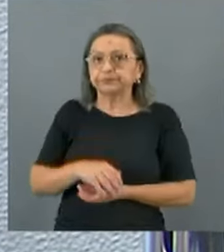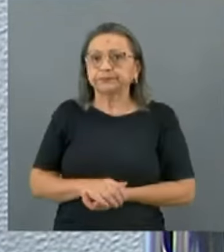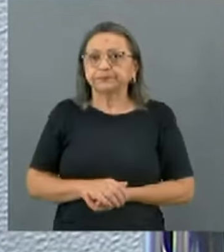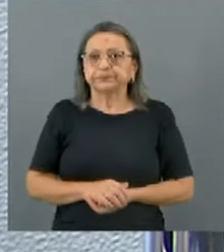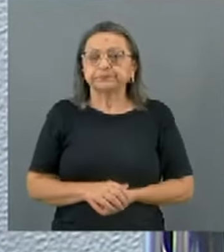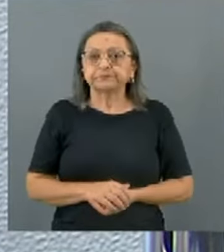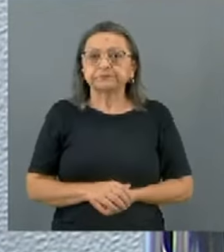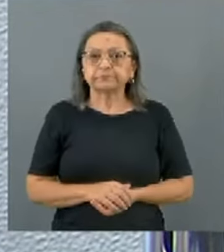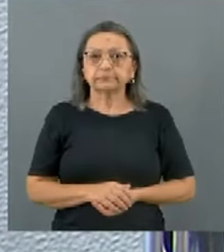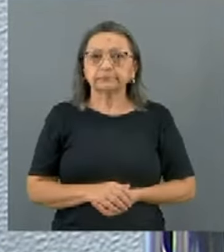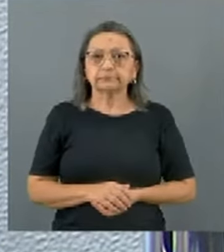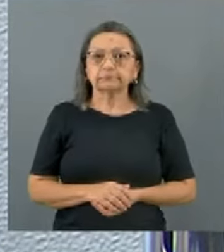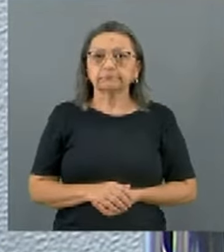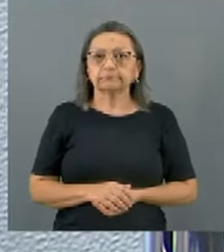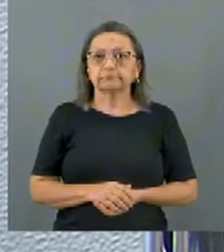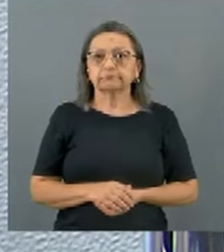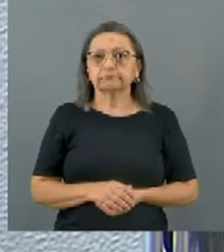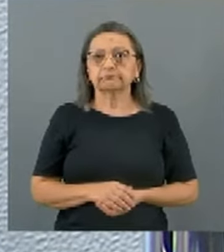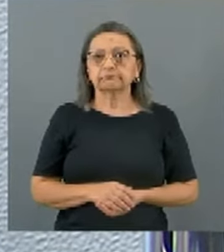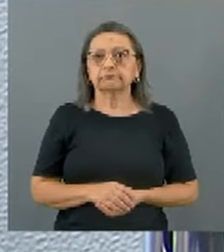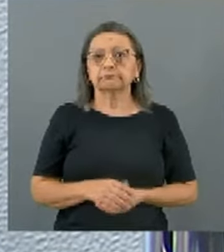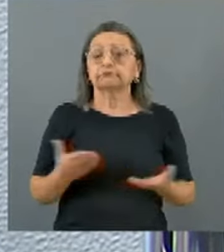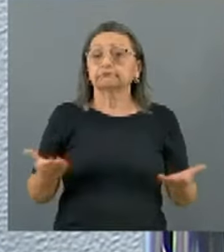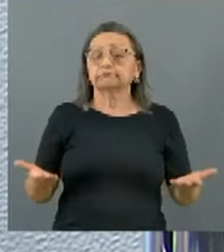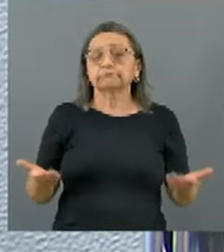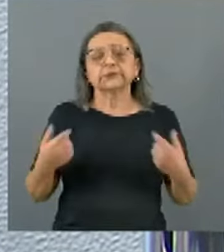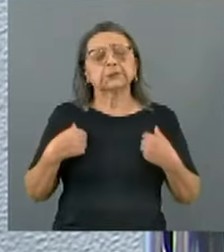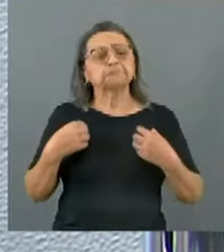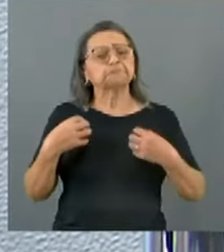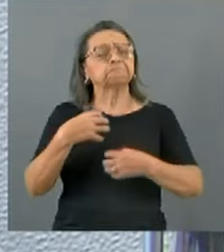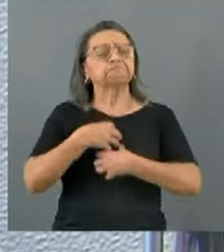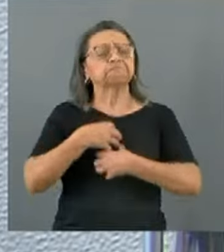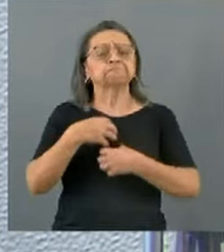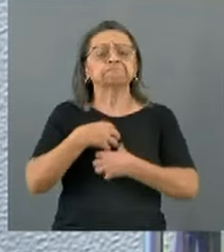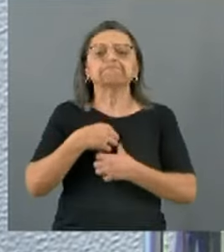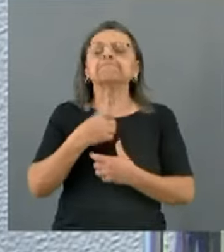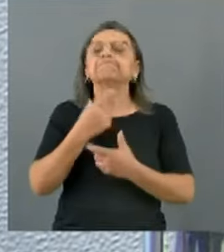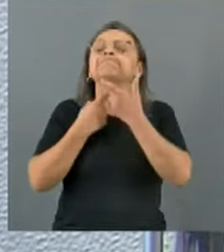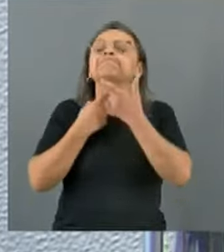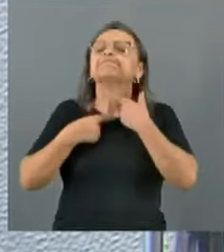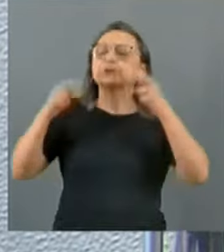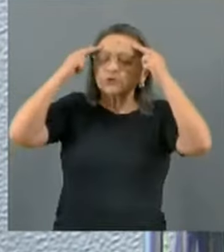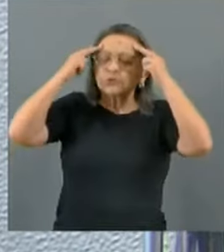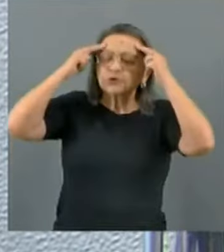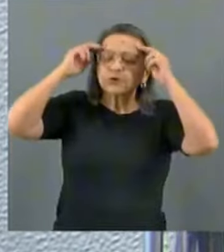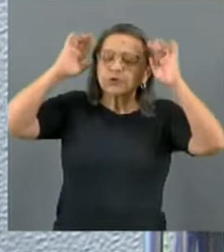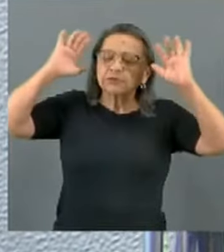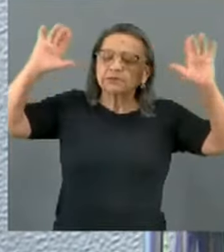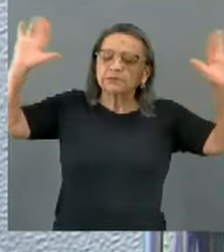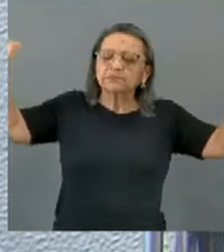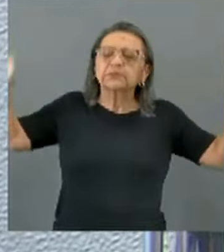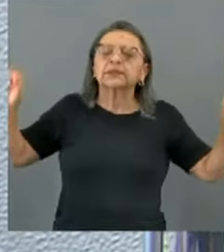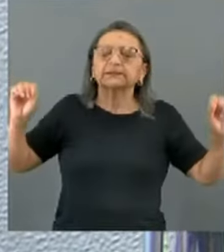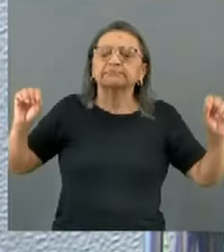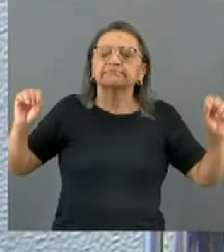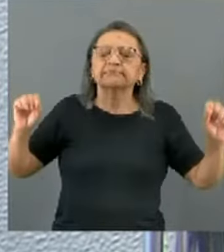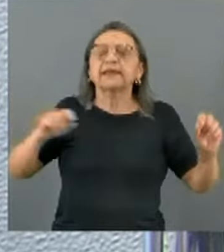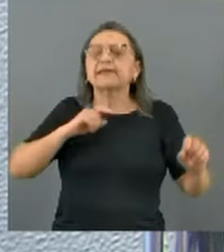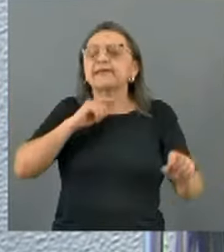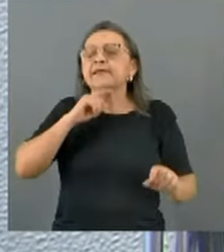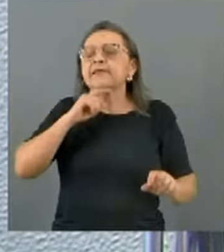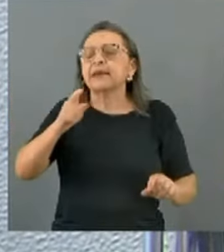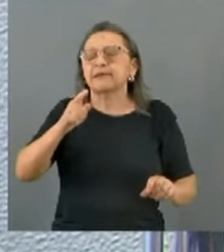Queria muito imaginar que nenhuma família terá em breve uma pessoa com deficiência,